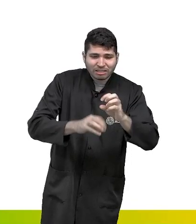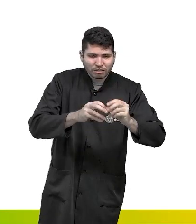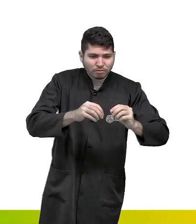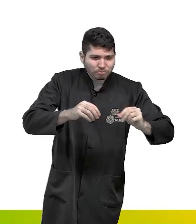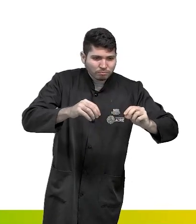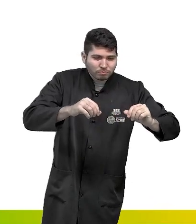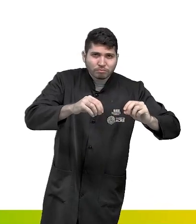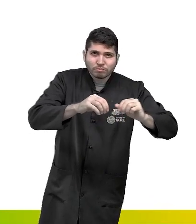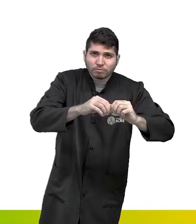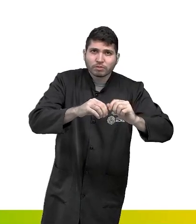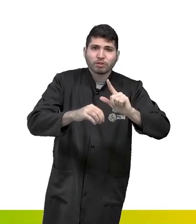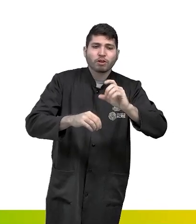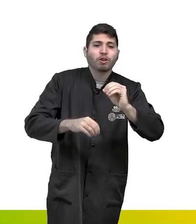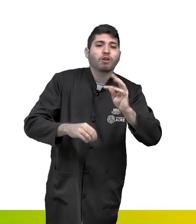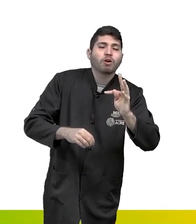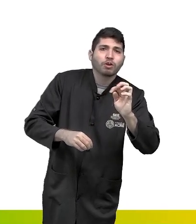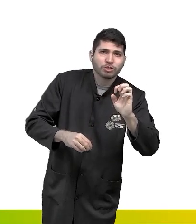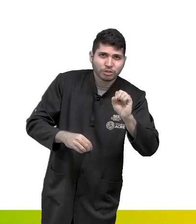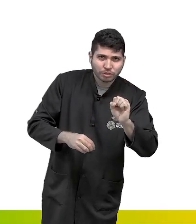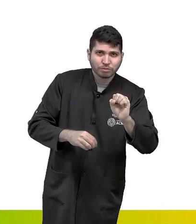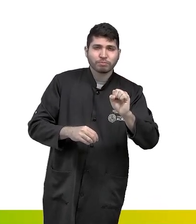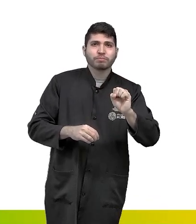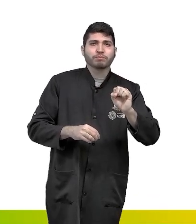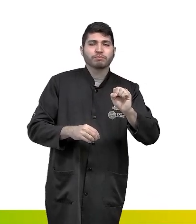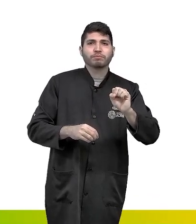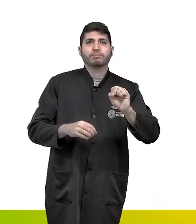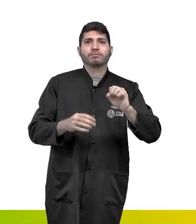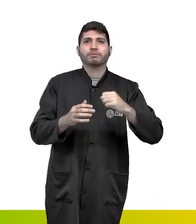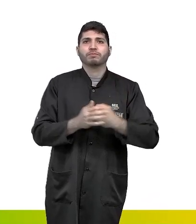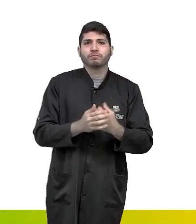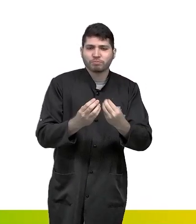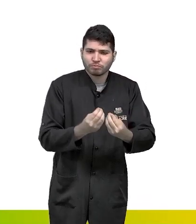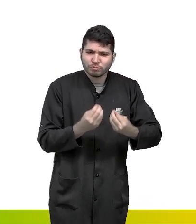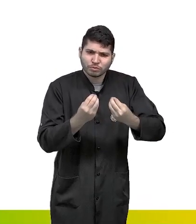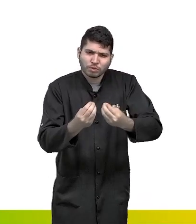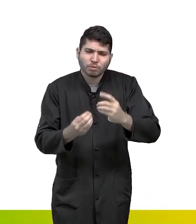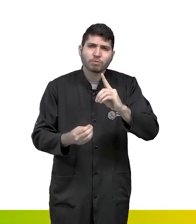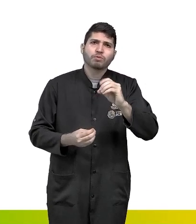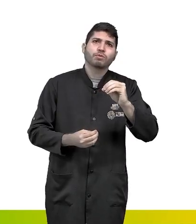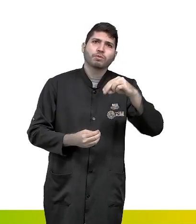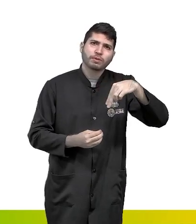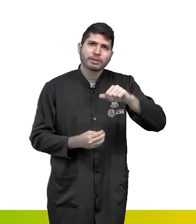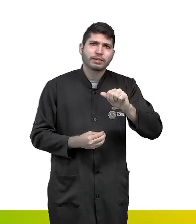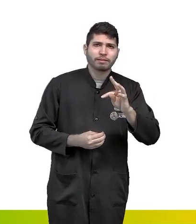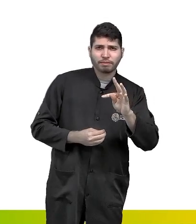capitanias hereditárias eram lotes de terras doadas a um donatário com o objetivo de